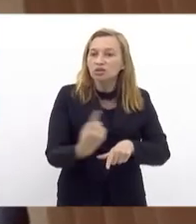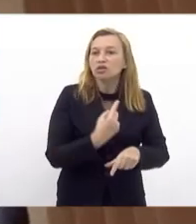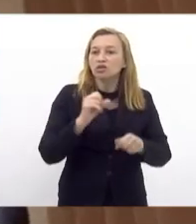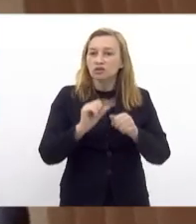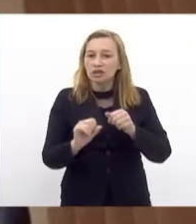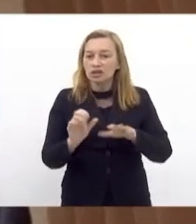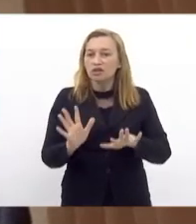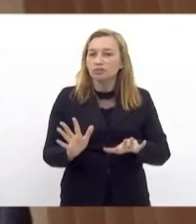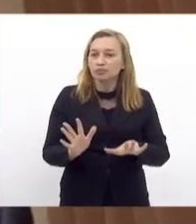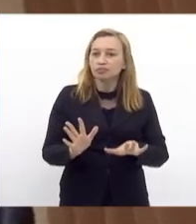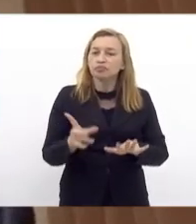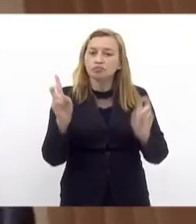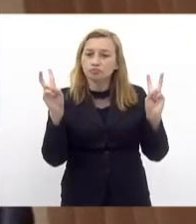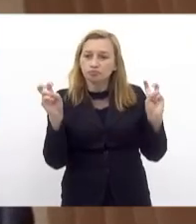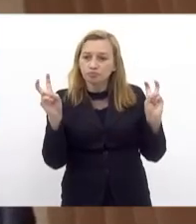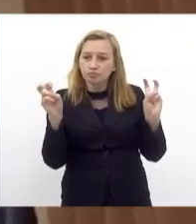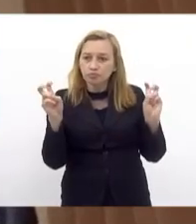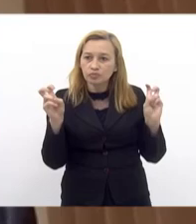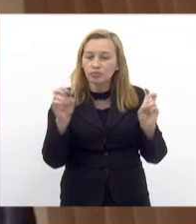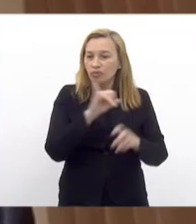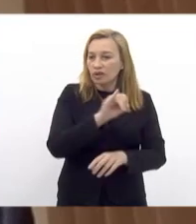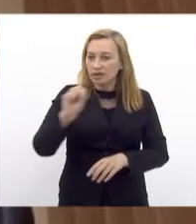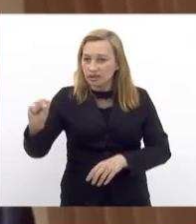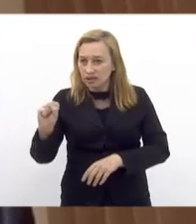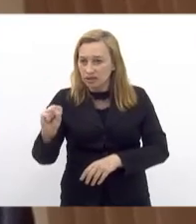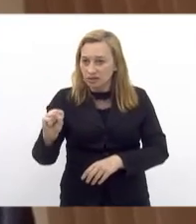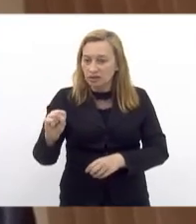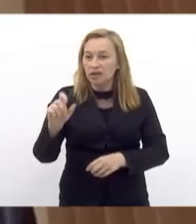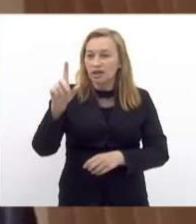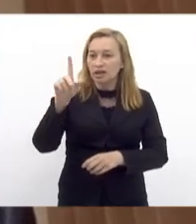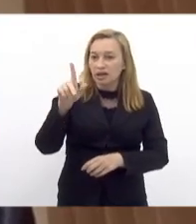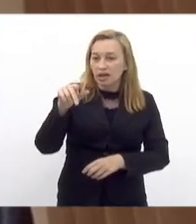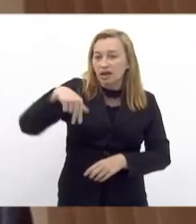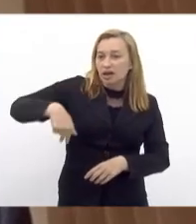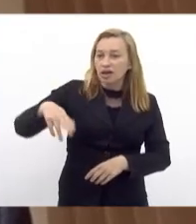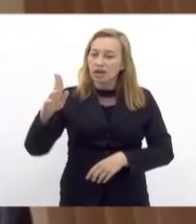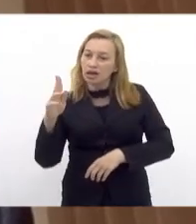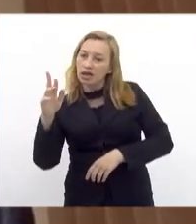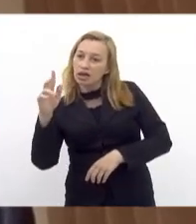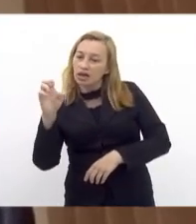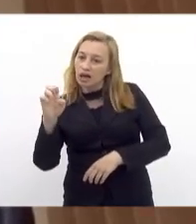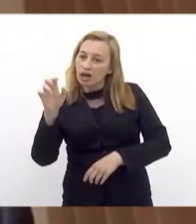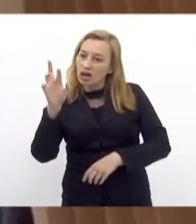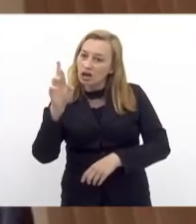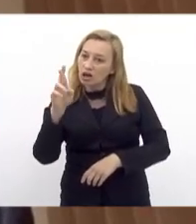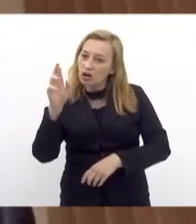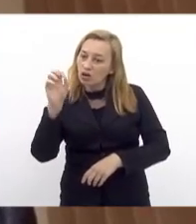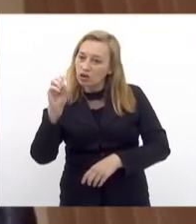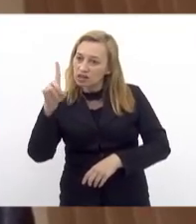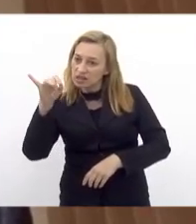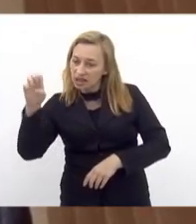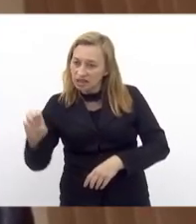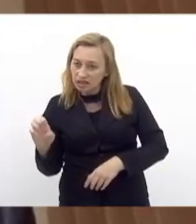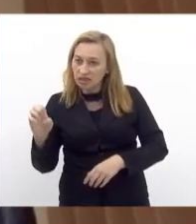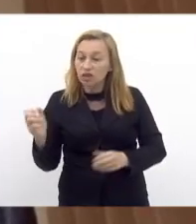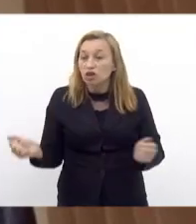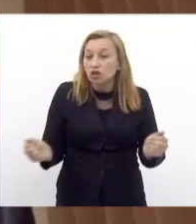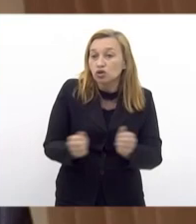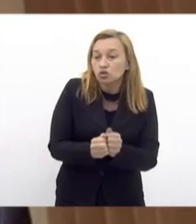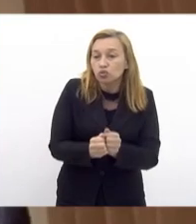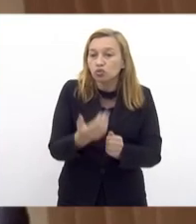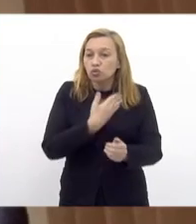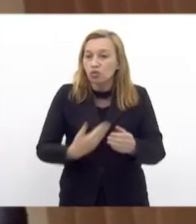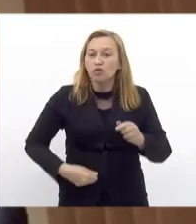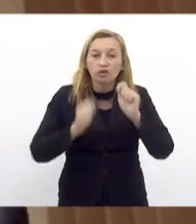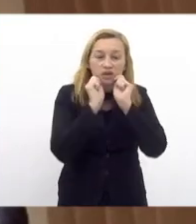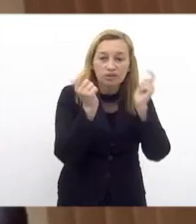encontrados, que era a questão do ICMS, do querosene de aviação. Projeto que foi desenvolvido em conjunto do governo com a Assembleia